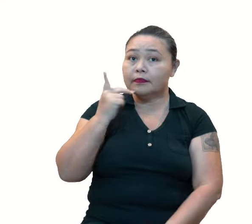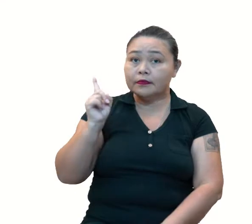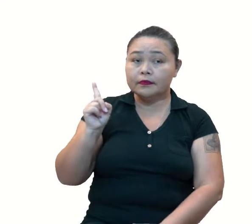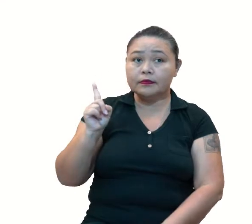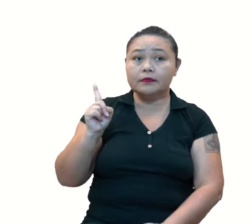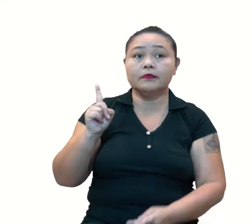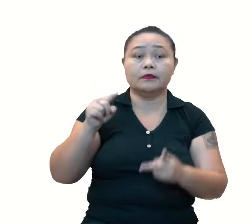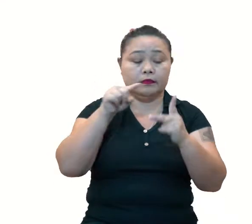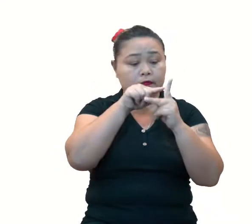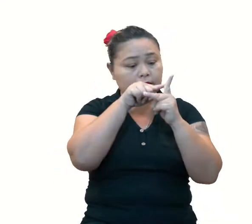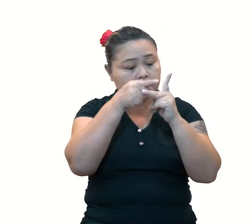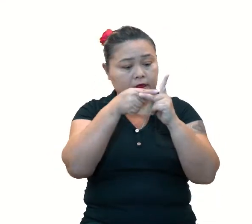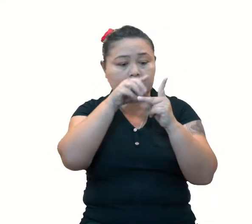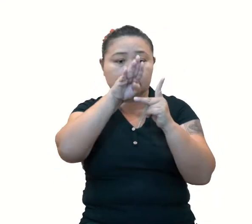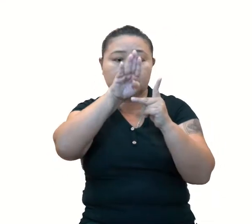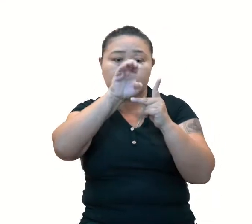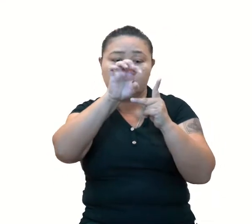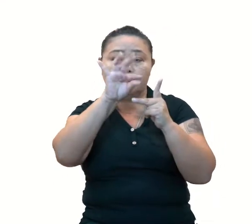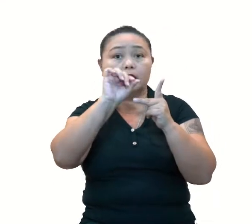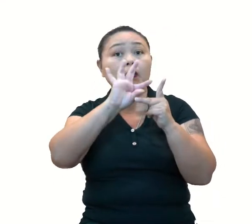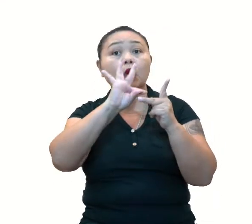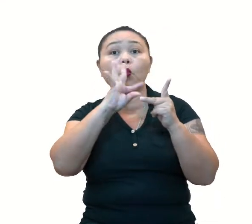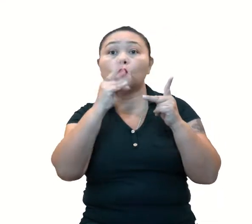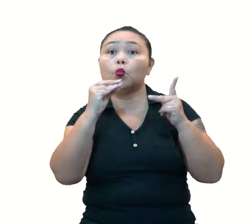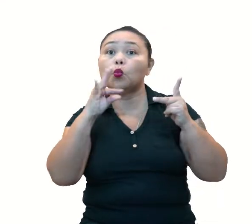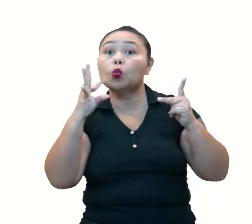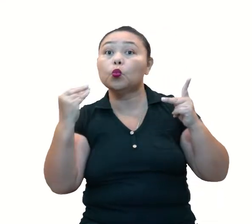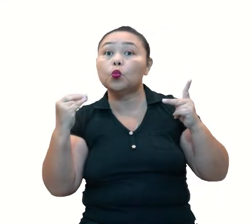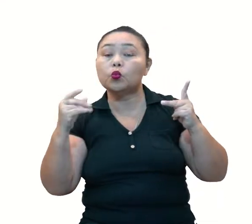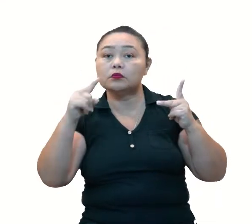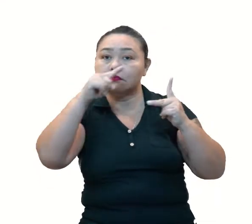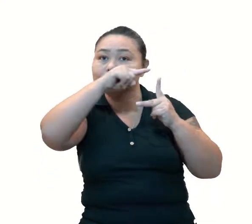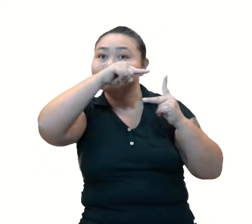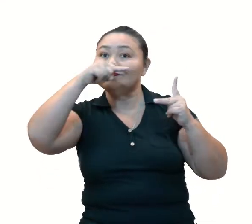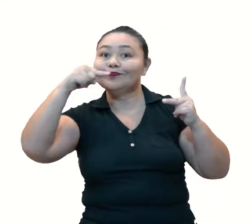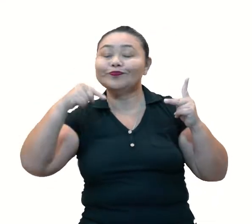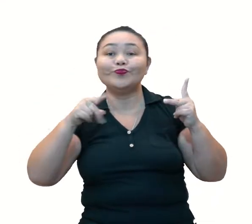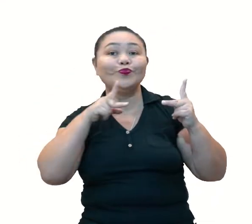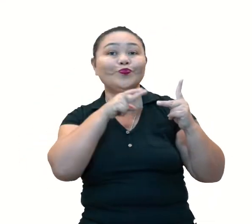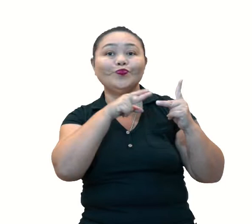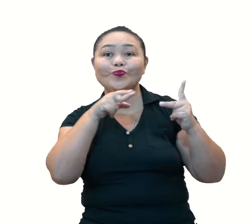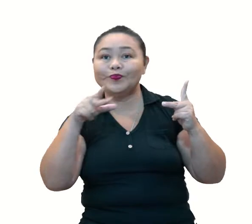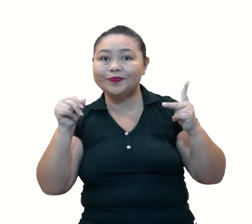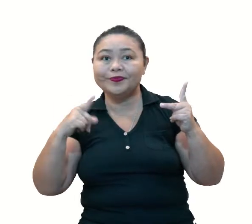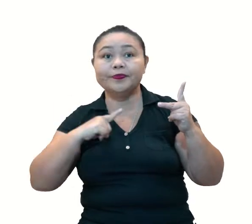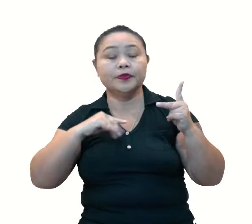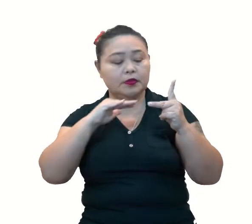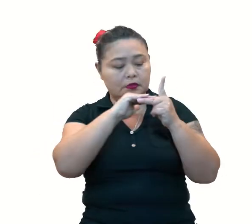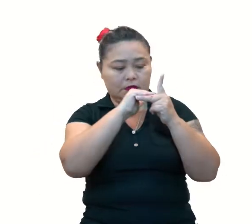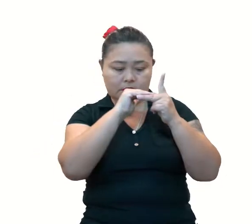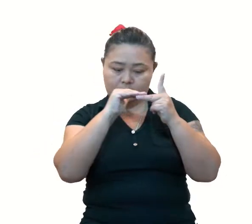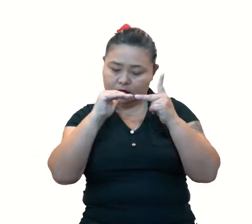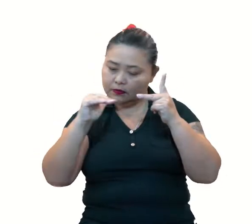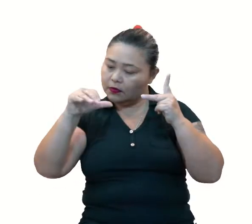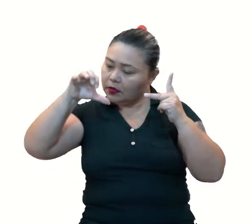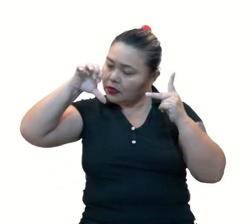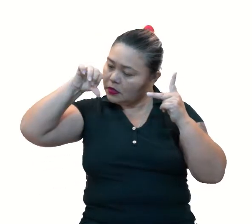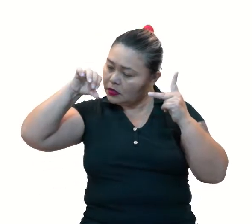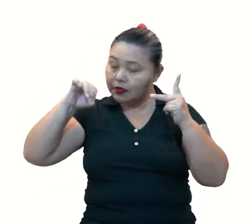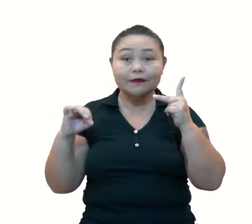ângulo beta é comum a todos os triângulos e todos eles possuem um ângulo reto de 90 graus.